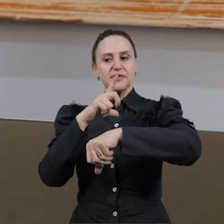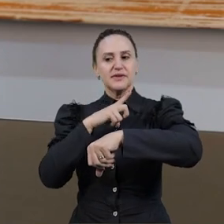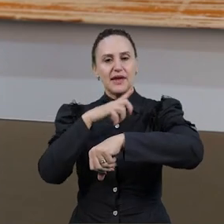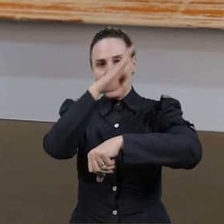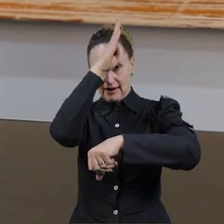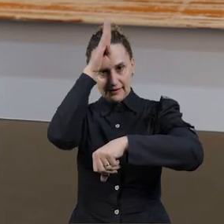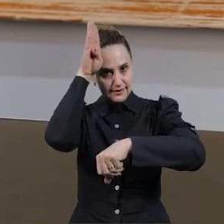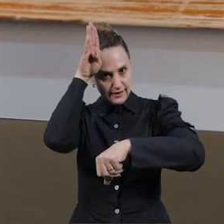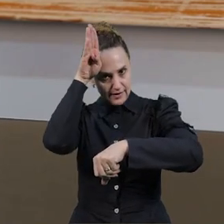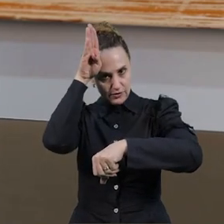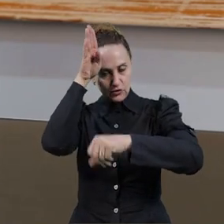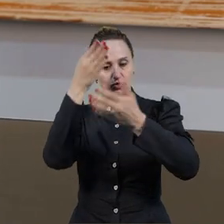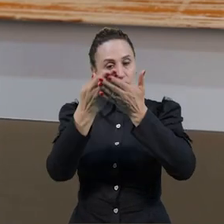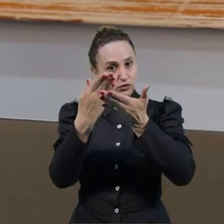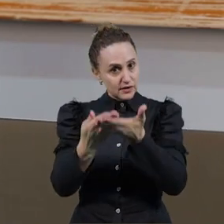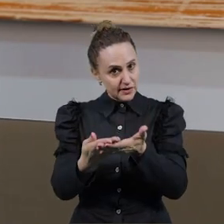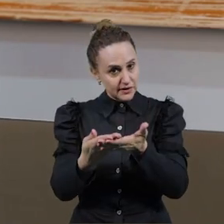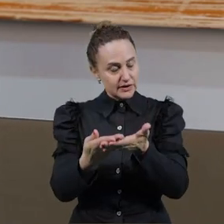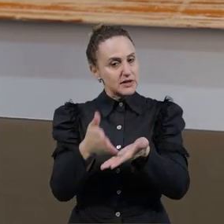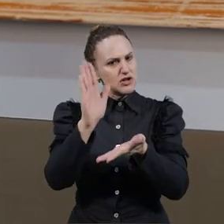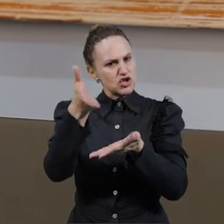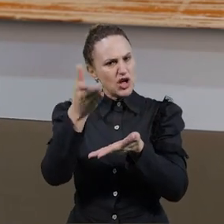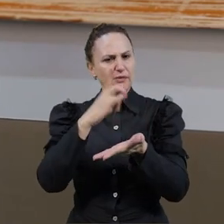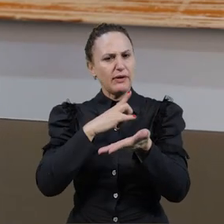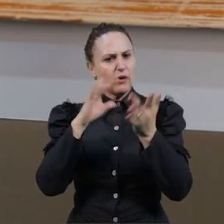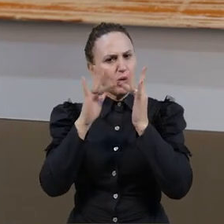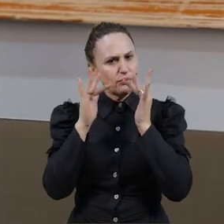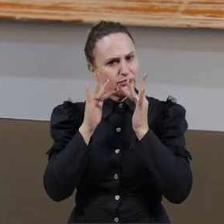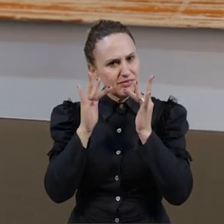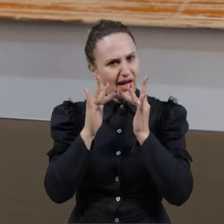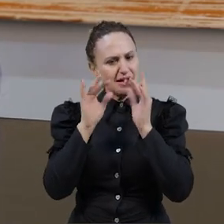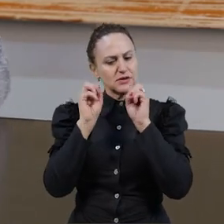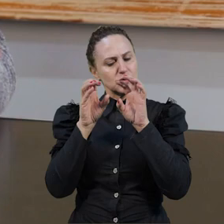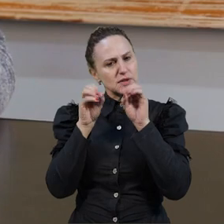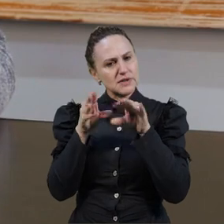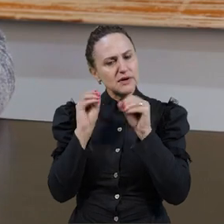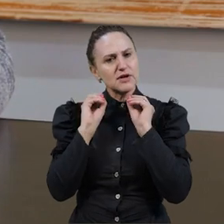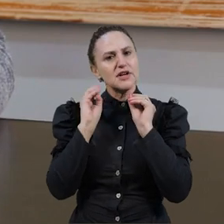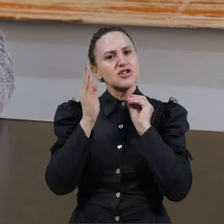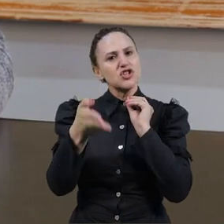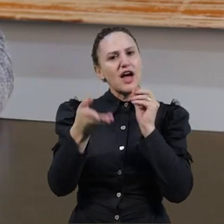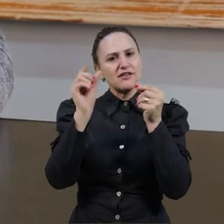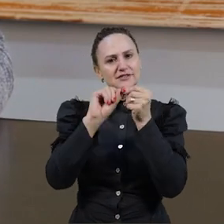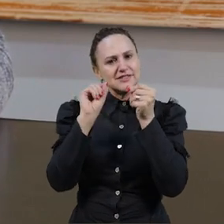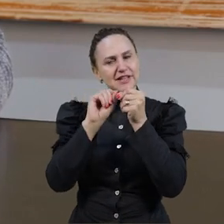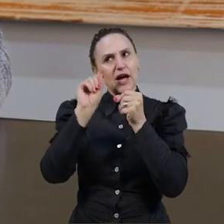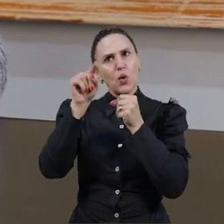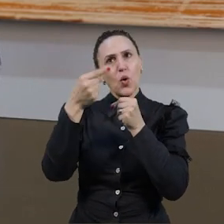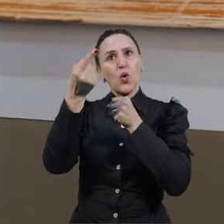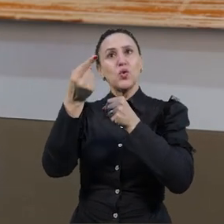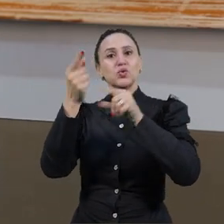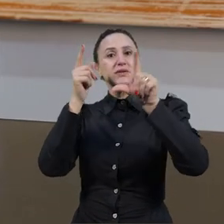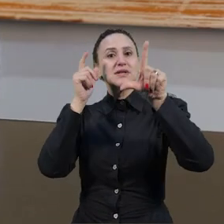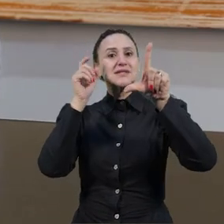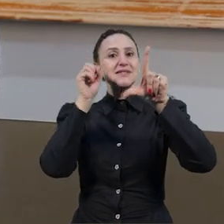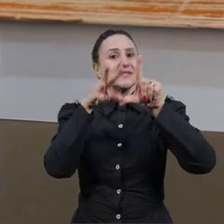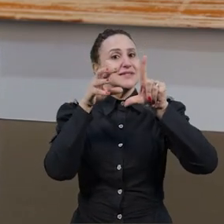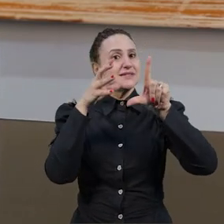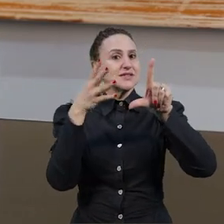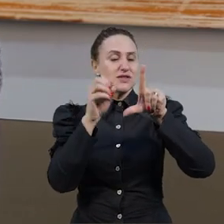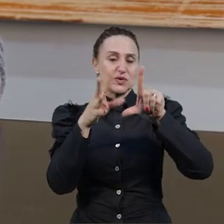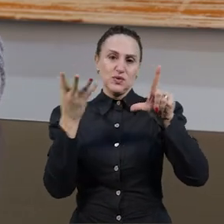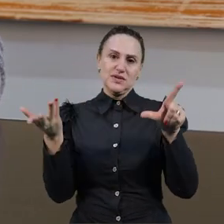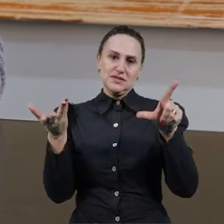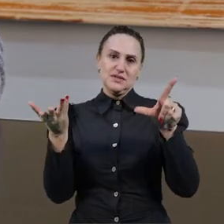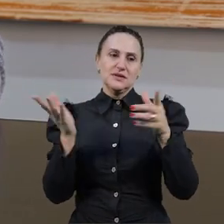acadêmicos, estudantes, que já têm contato com a educação, já fizeram outras licenciaturas, mas também temos estudantes